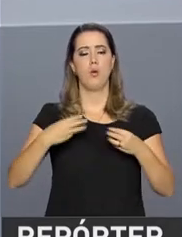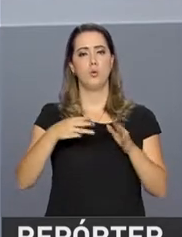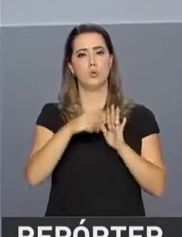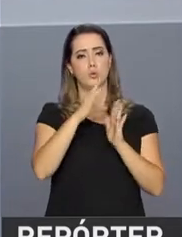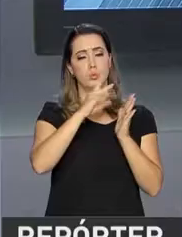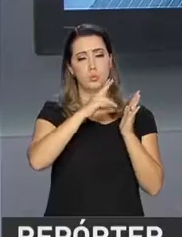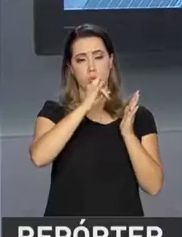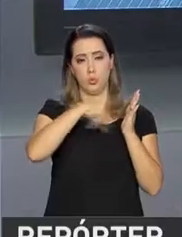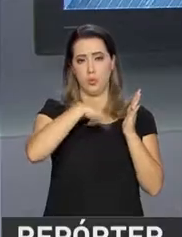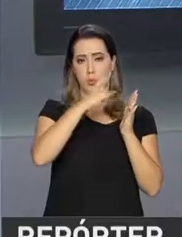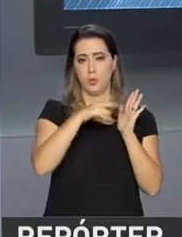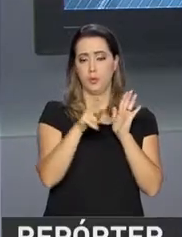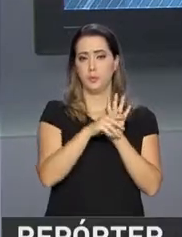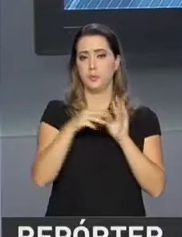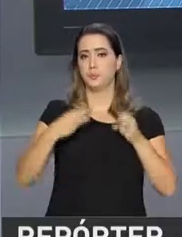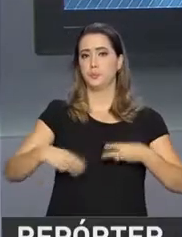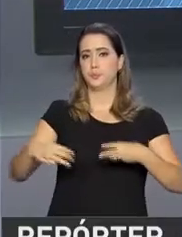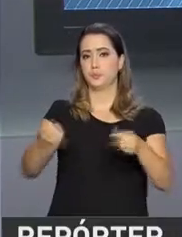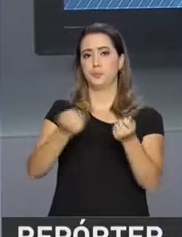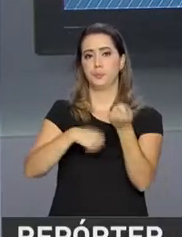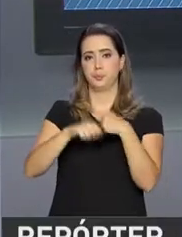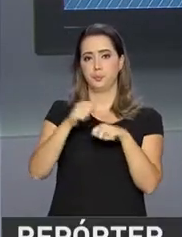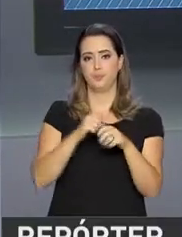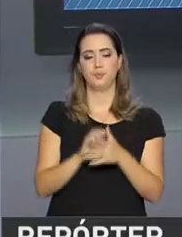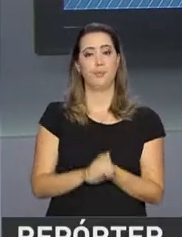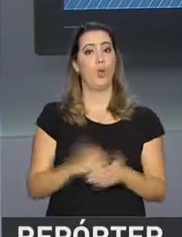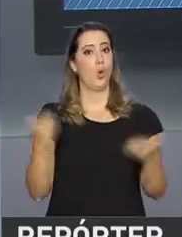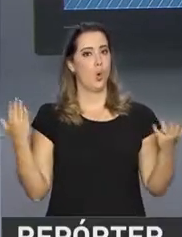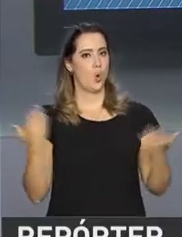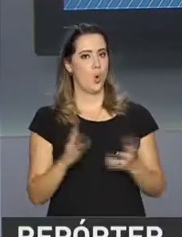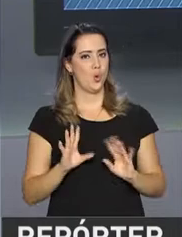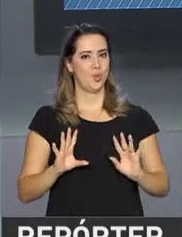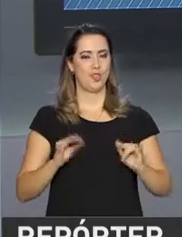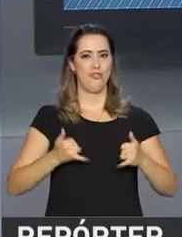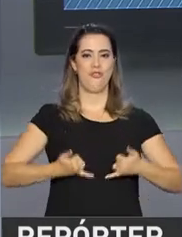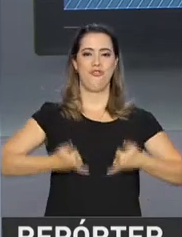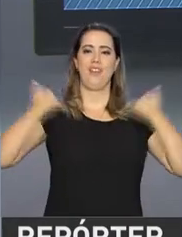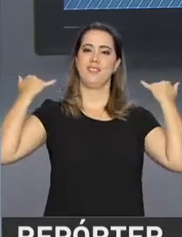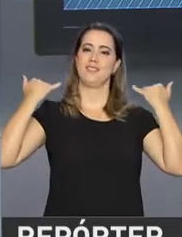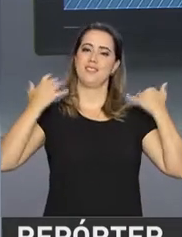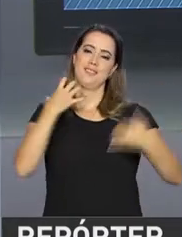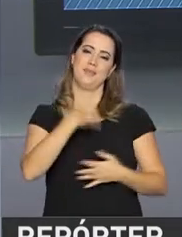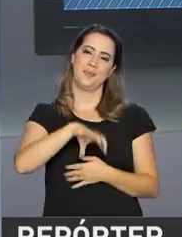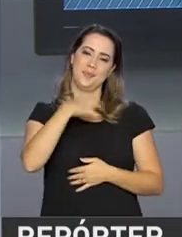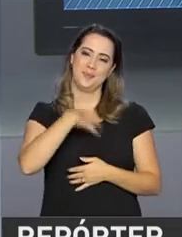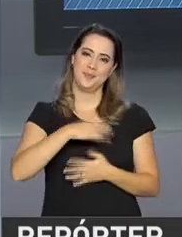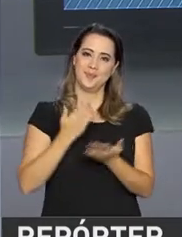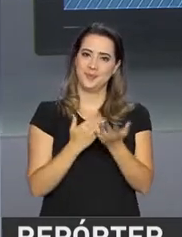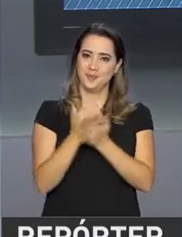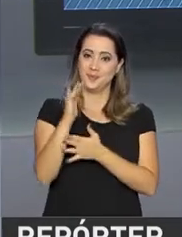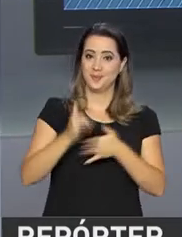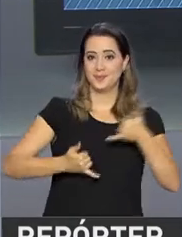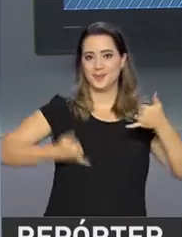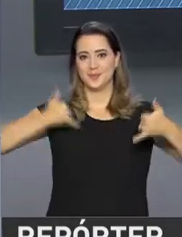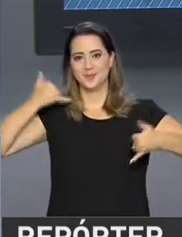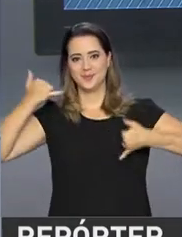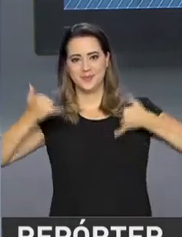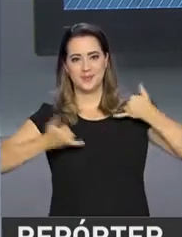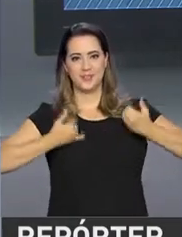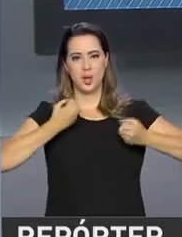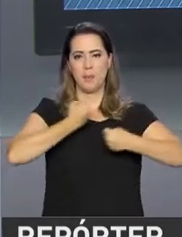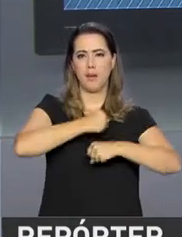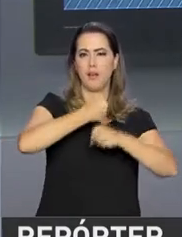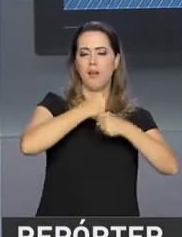hoje e hoje também é dia de uma grande festa em salvador na bahia começaram cedo os festejos para a